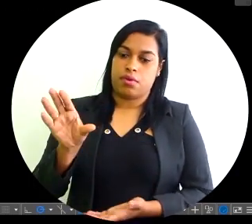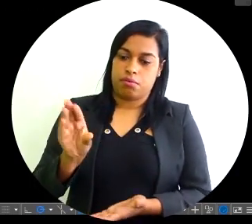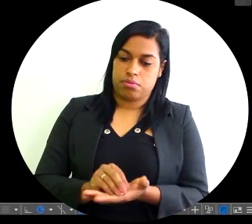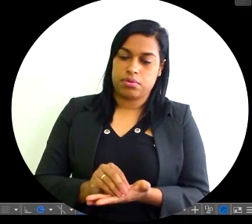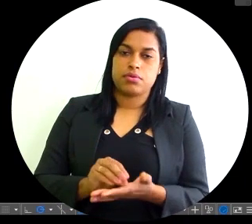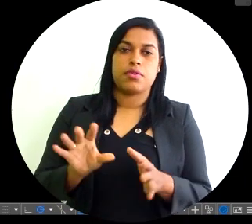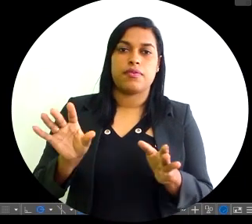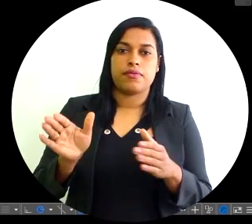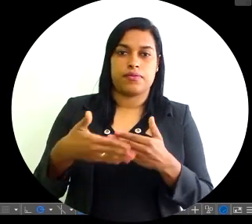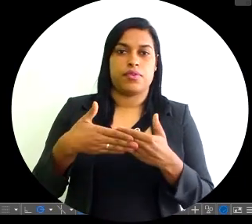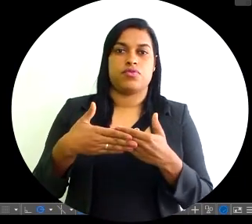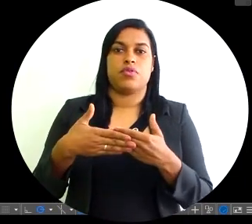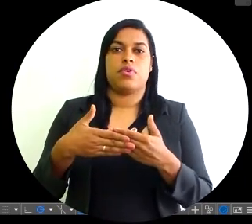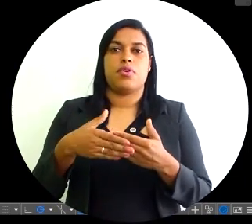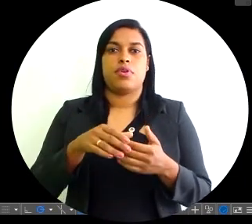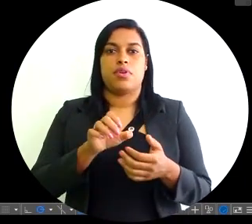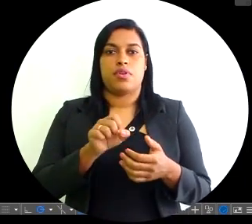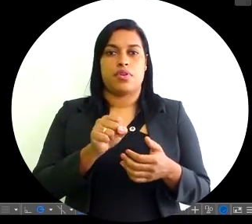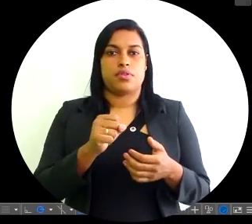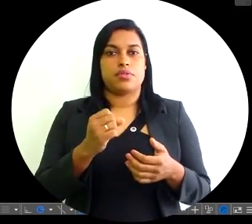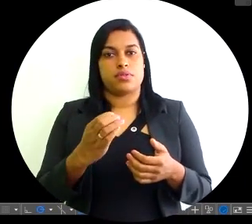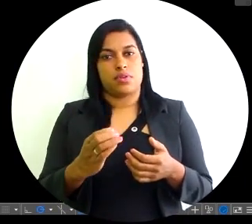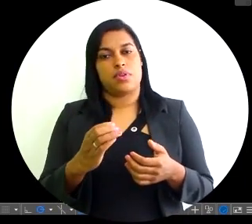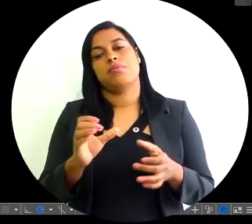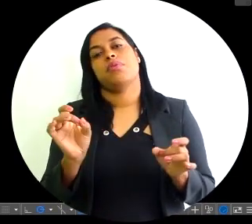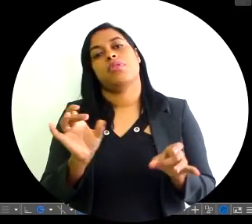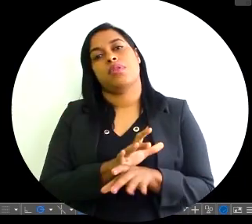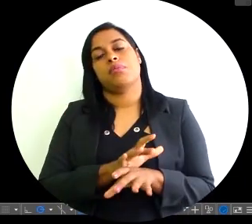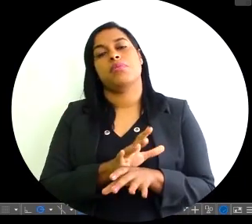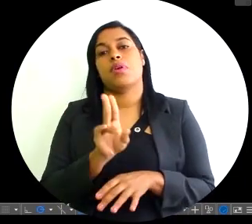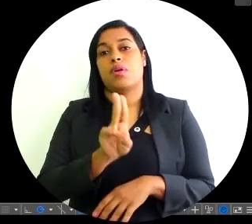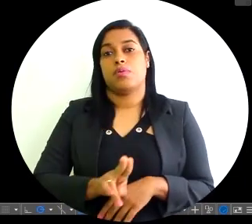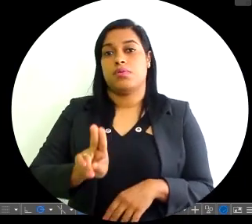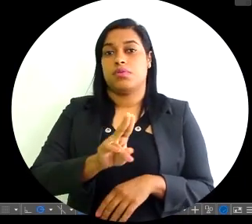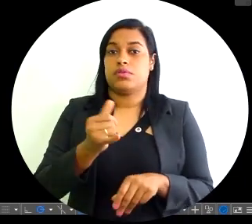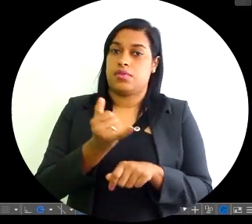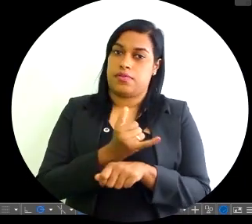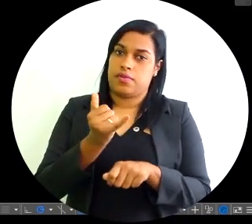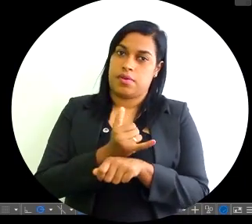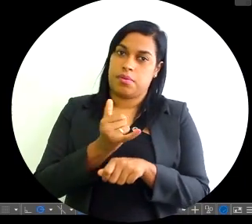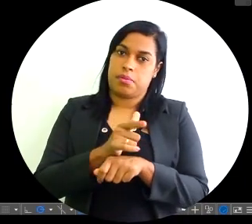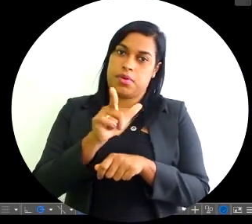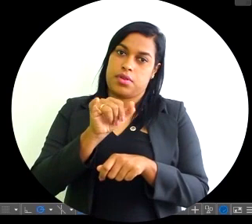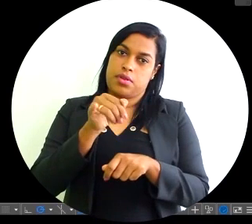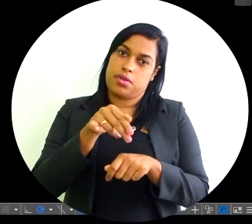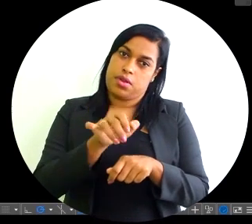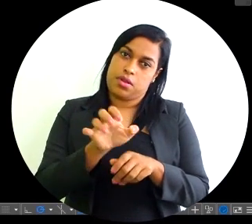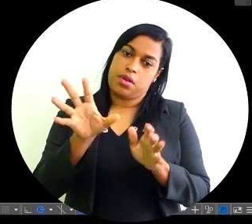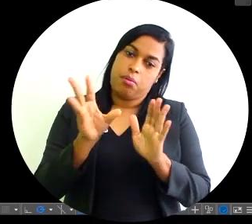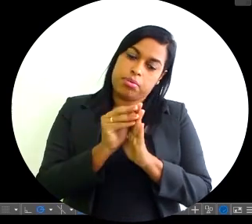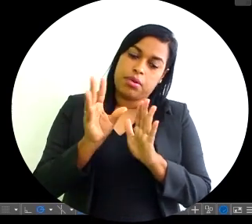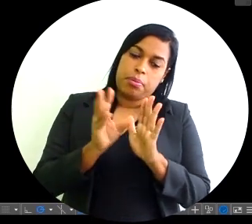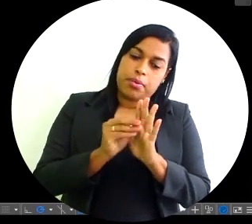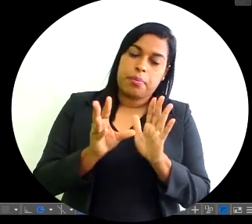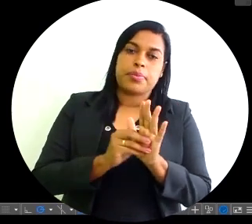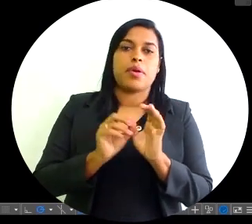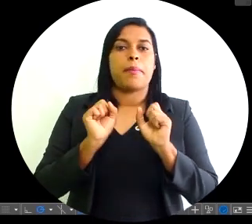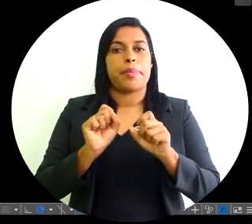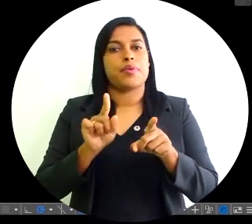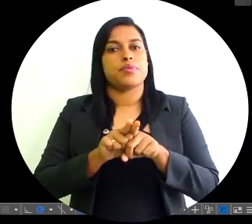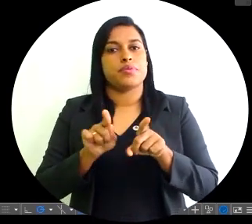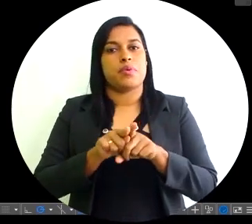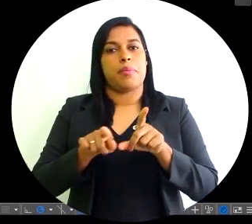Enter e fechar a figura. E ESC para terminar o comando. Então, nesse caso, eu utilizei a ferramenta Line com precisão, inserindo